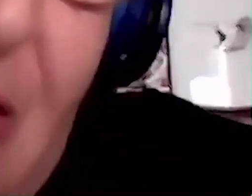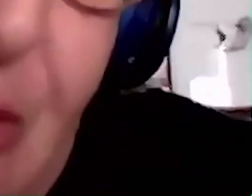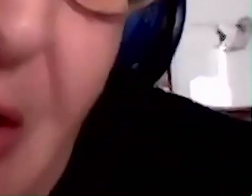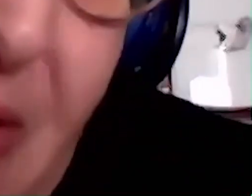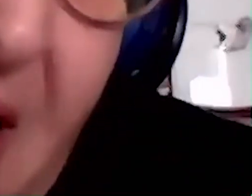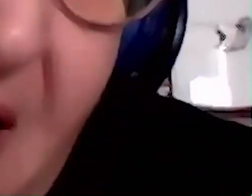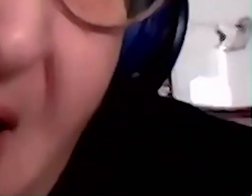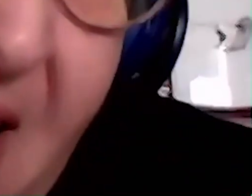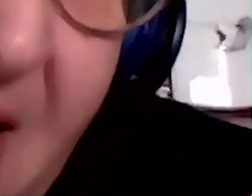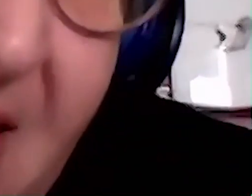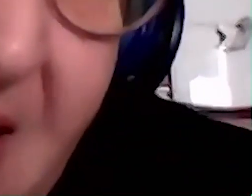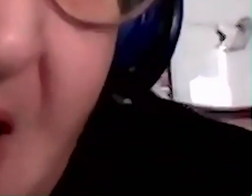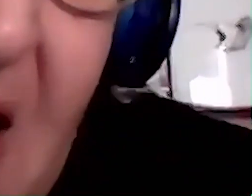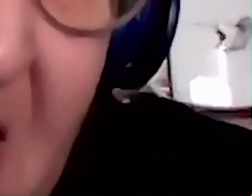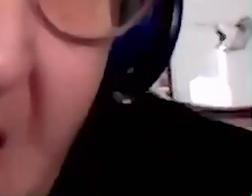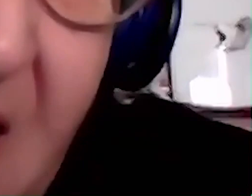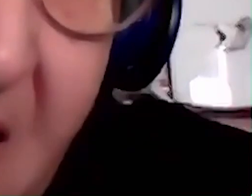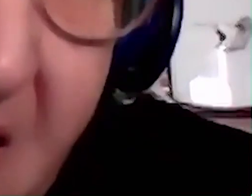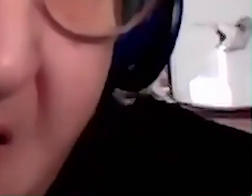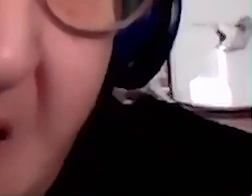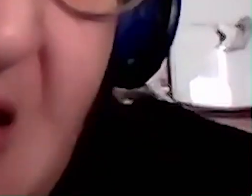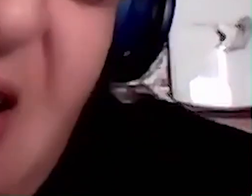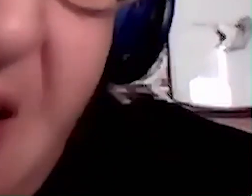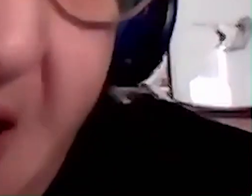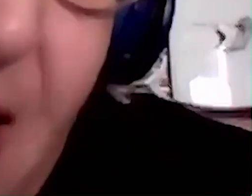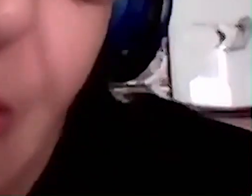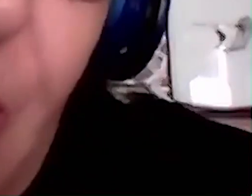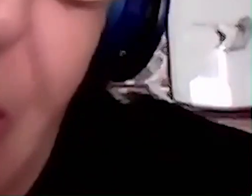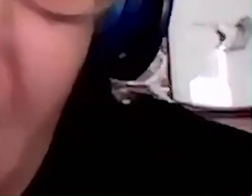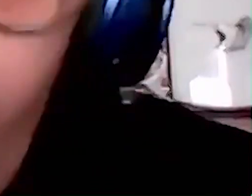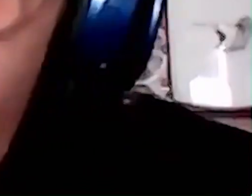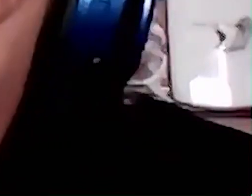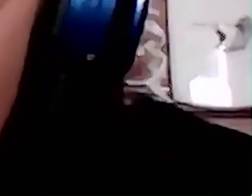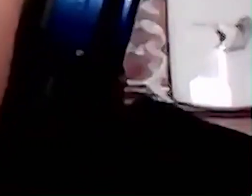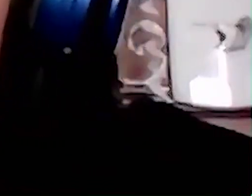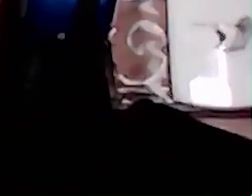então é isso que eu queria trazer aqui, que sim, que tem o